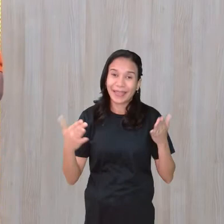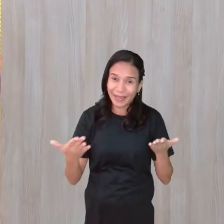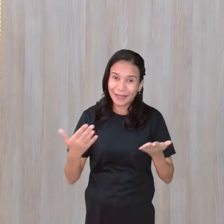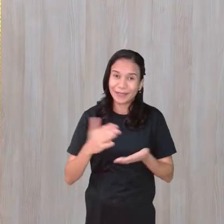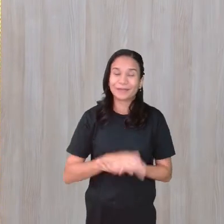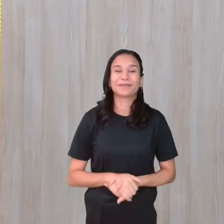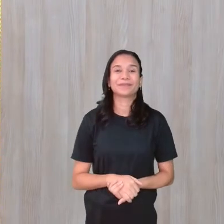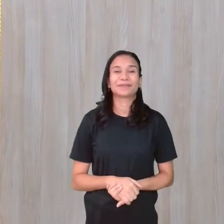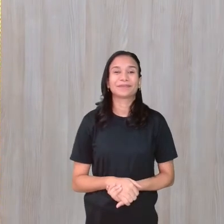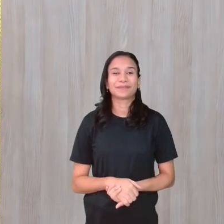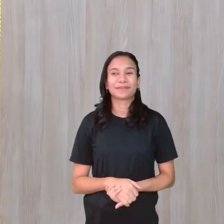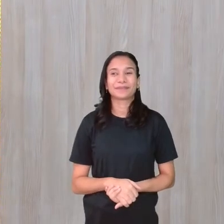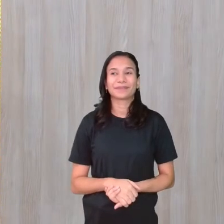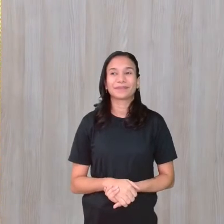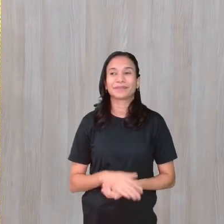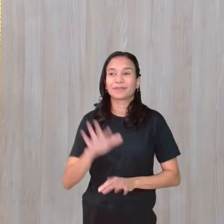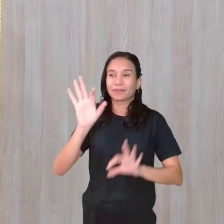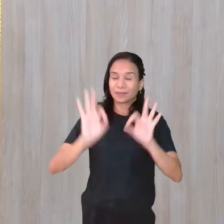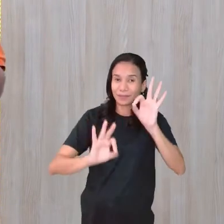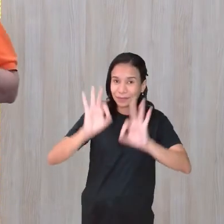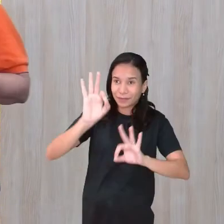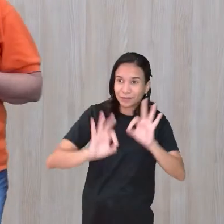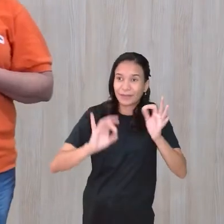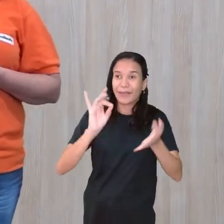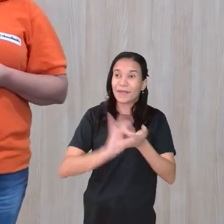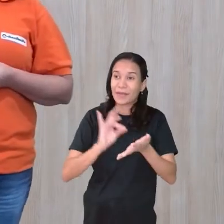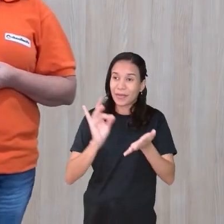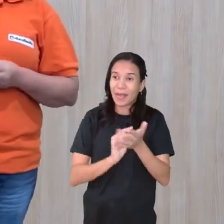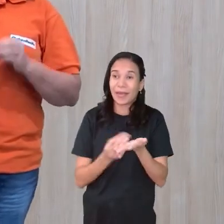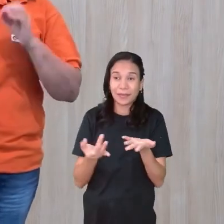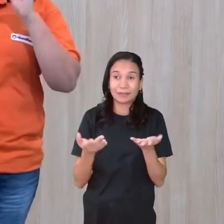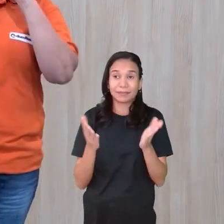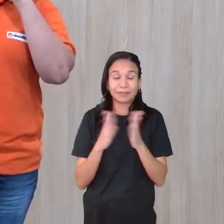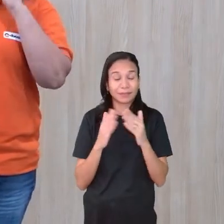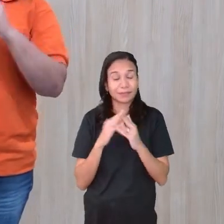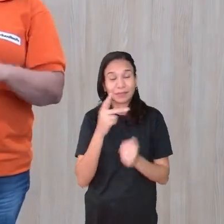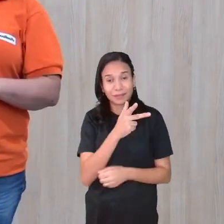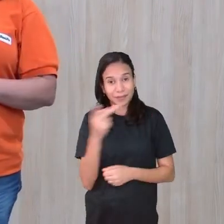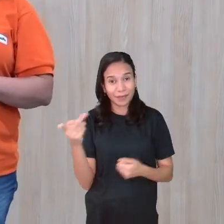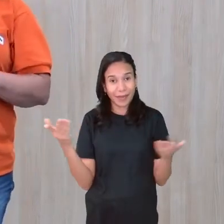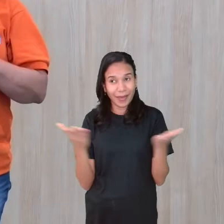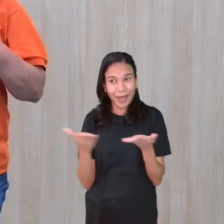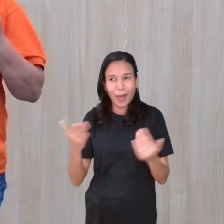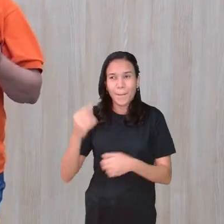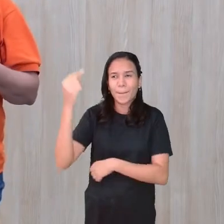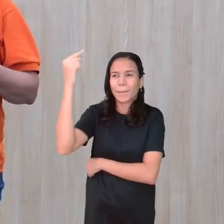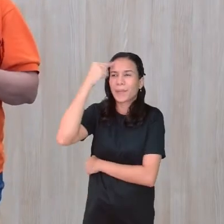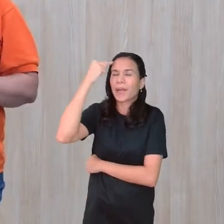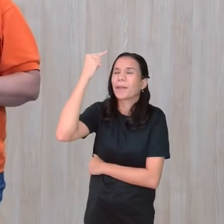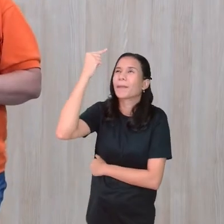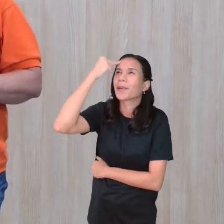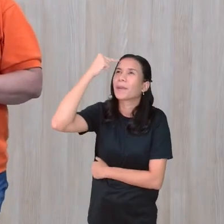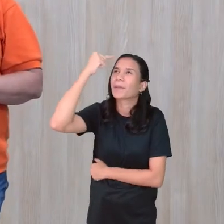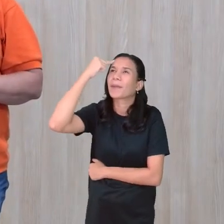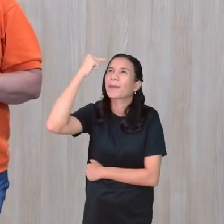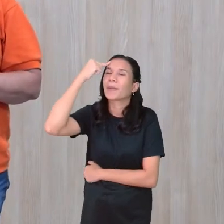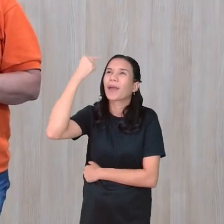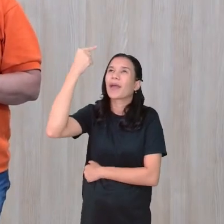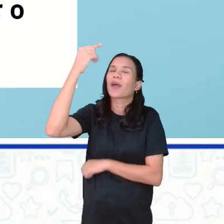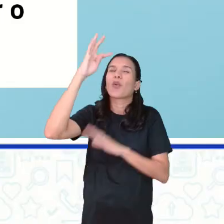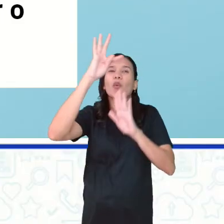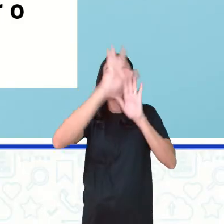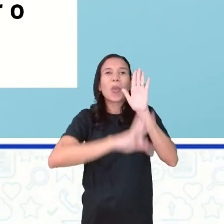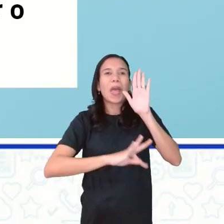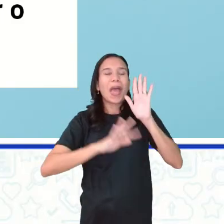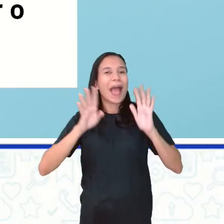Então, organize, não é? Eu gostaria que vocês estivessem agora, né, pensando em um texto